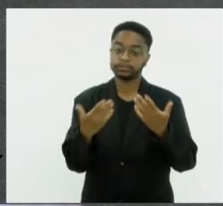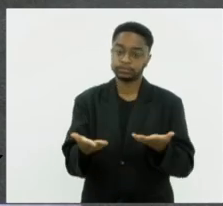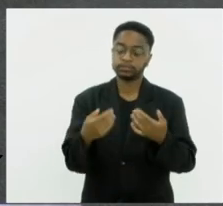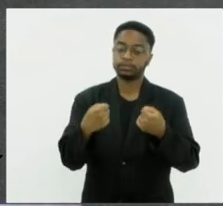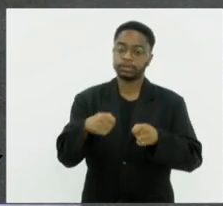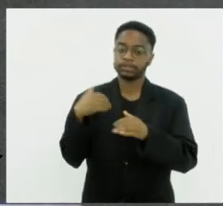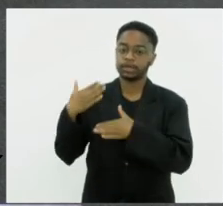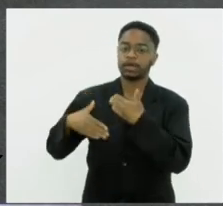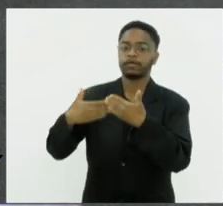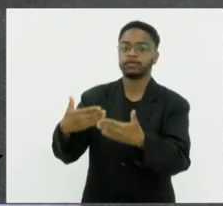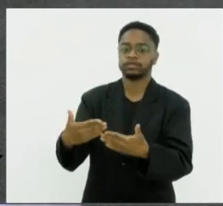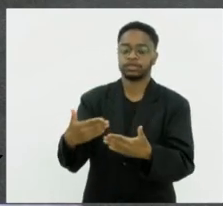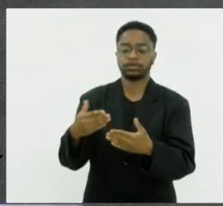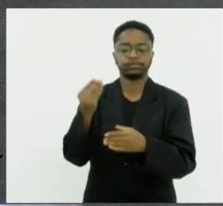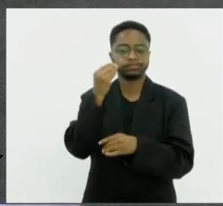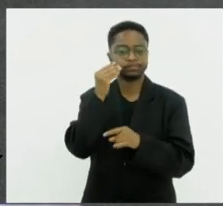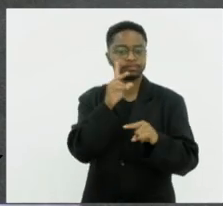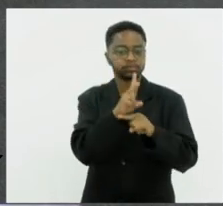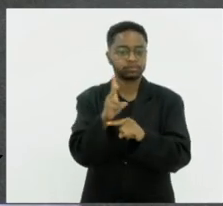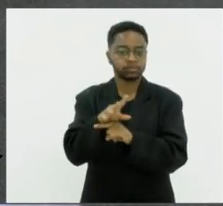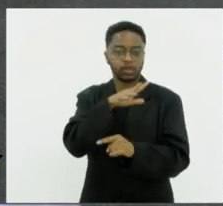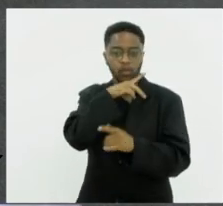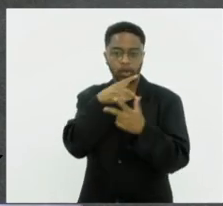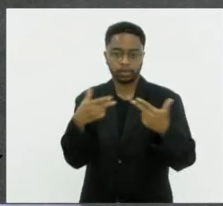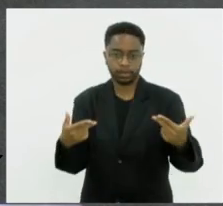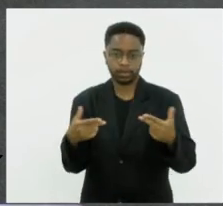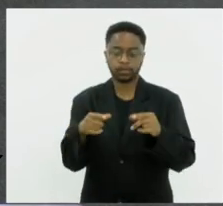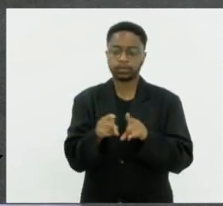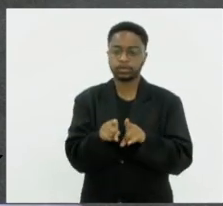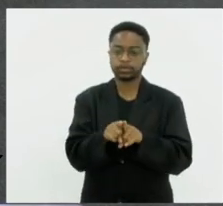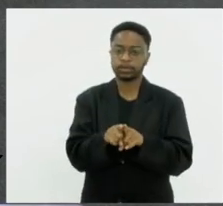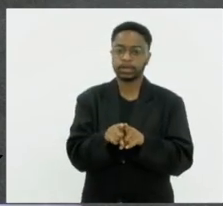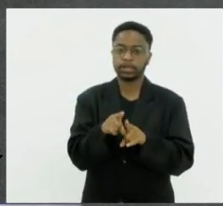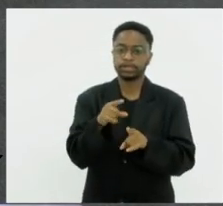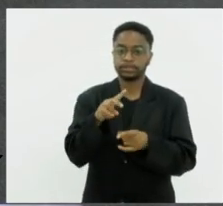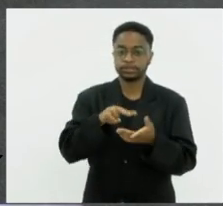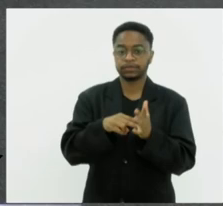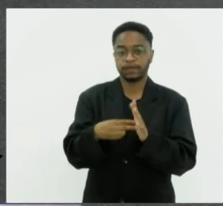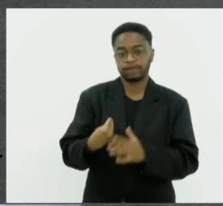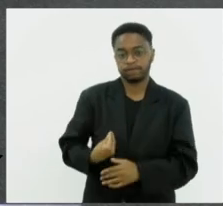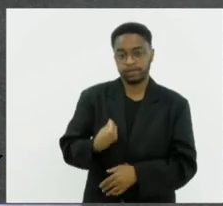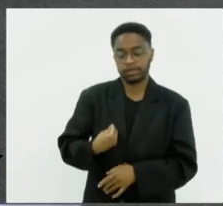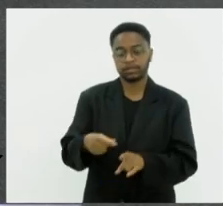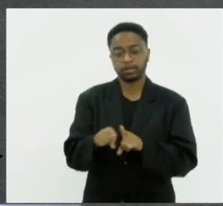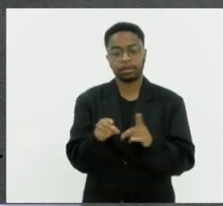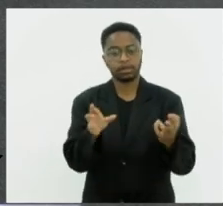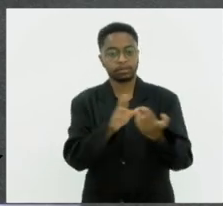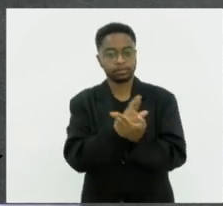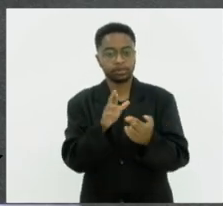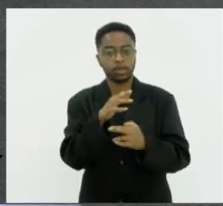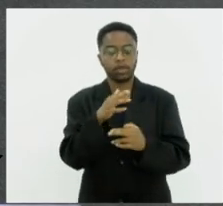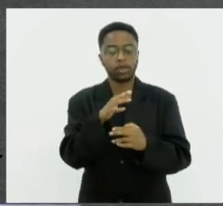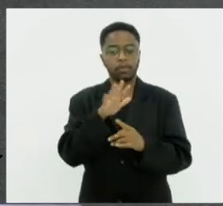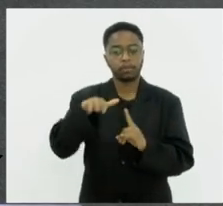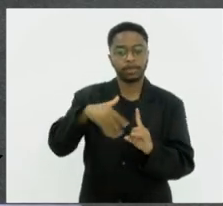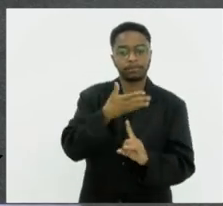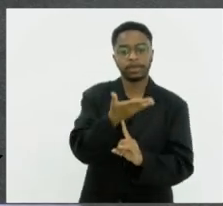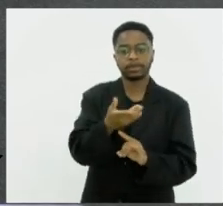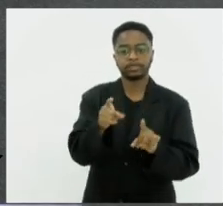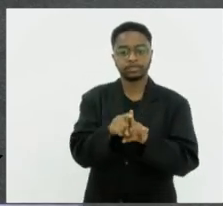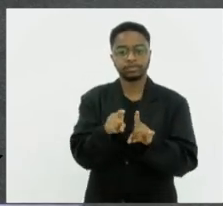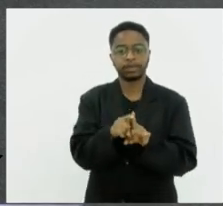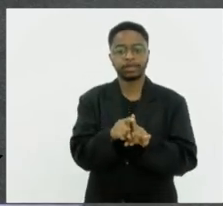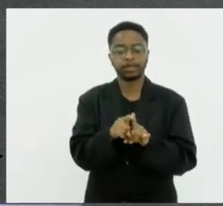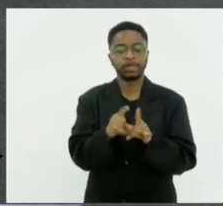avançar na necessidade da proteção animal. Proteção animal é vida, é também relação com o meio ambiente, é combate à zoonose, visto que os animais são